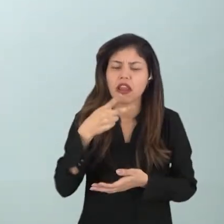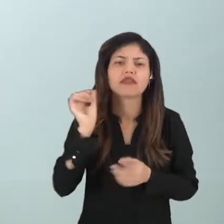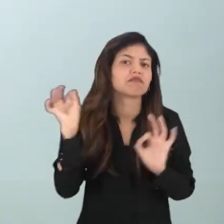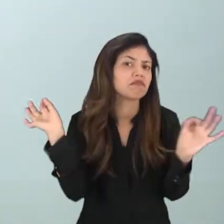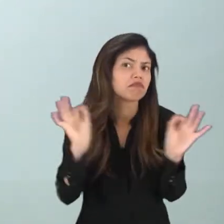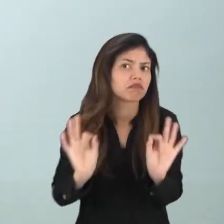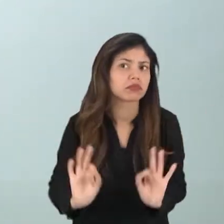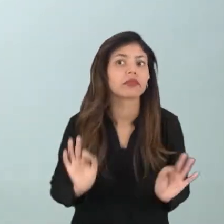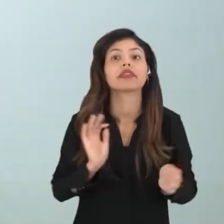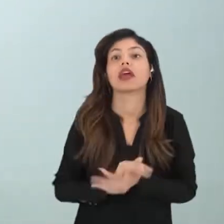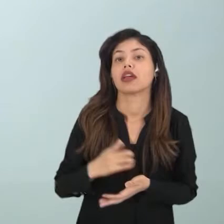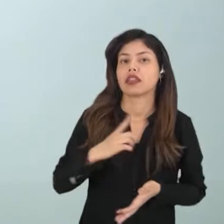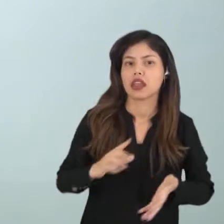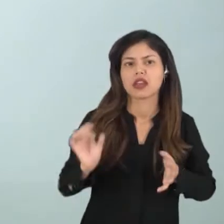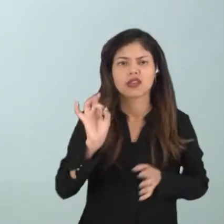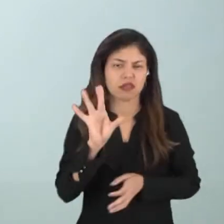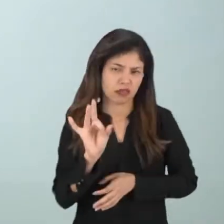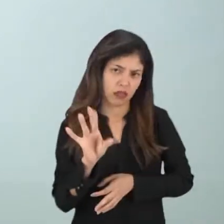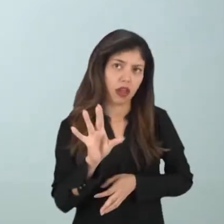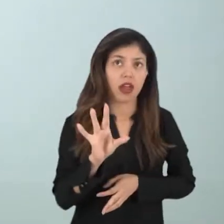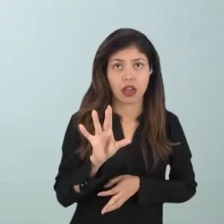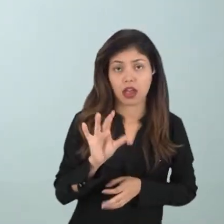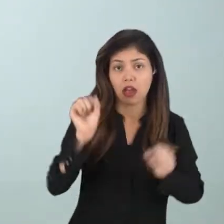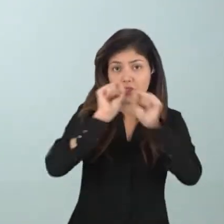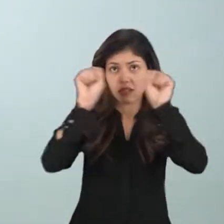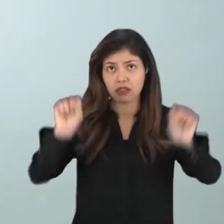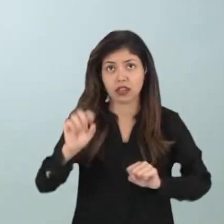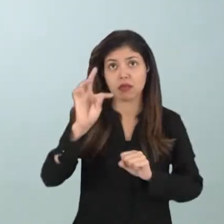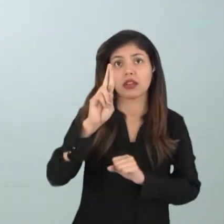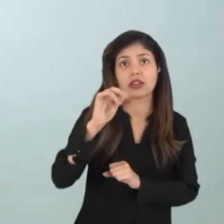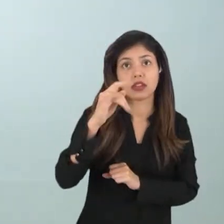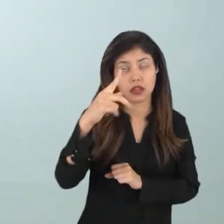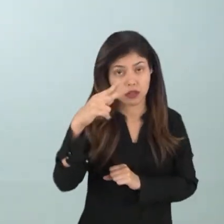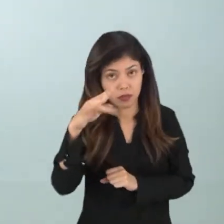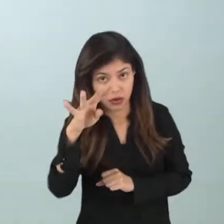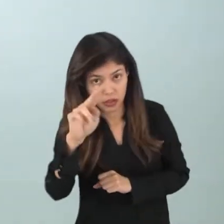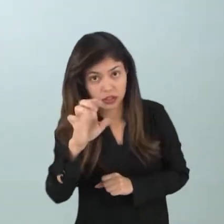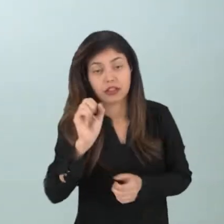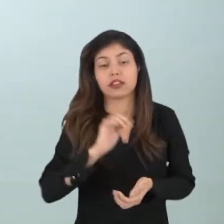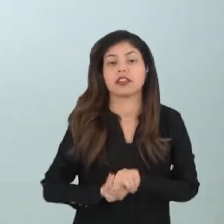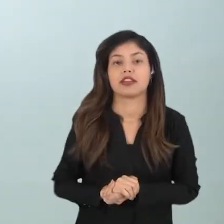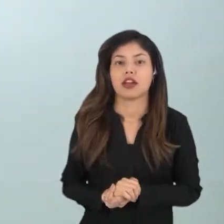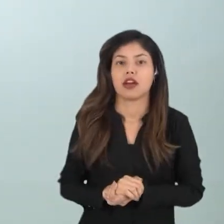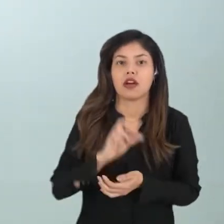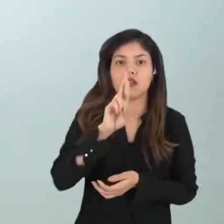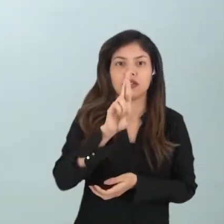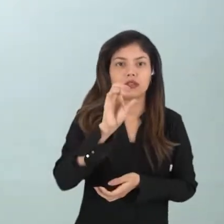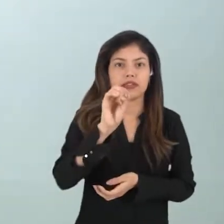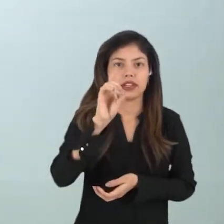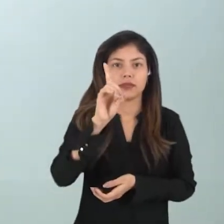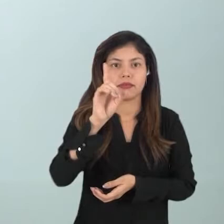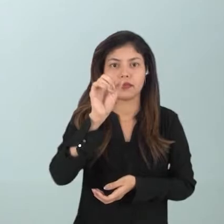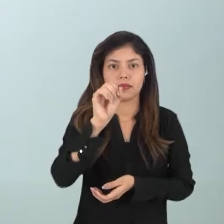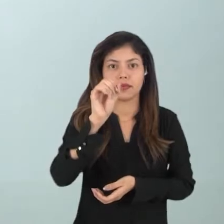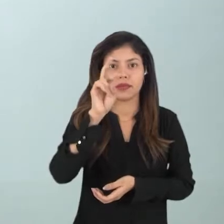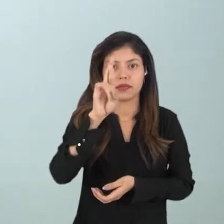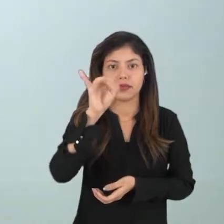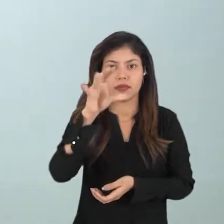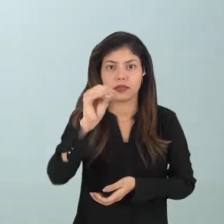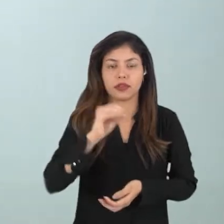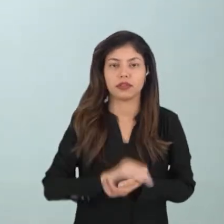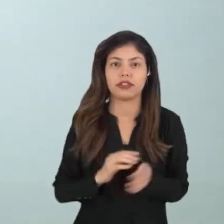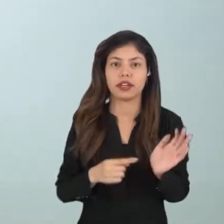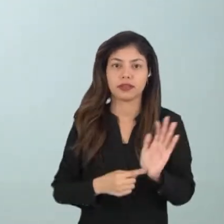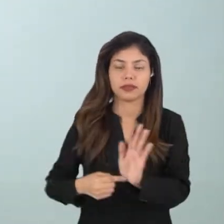gente geralmente tem acesso mais ao sistema de transporte rodoviário, que é às vezes o carro que você usa, do